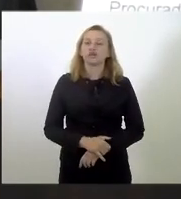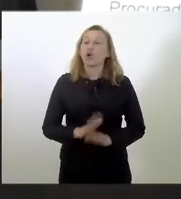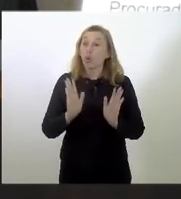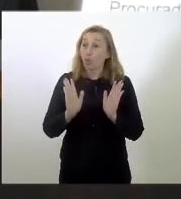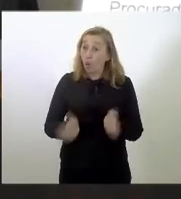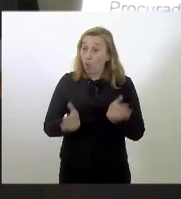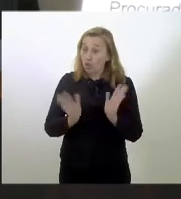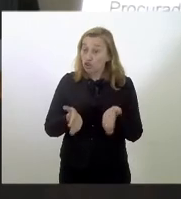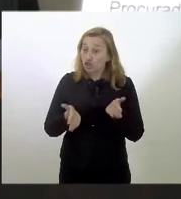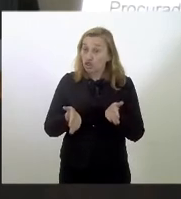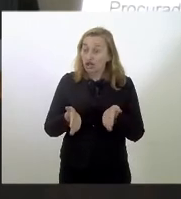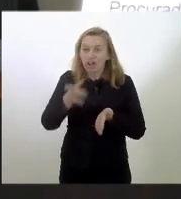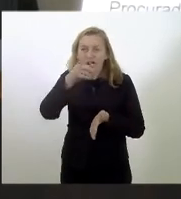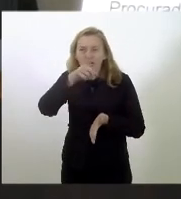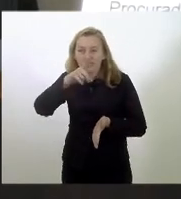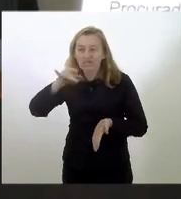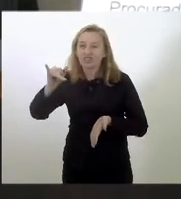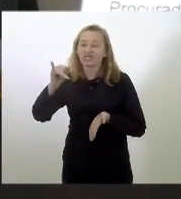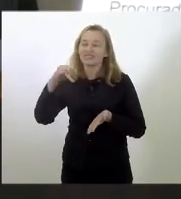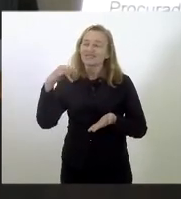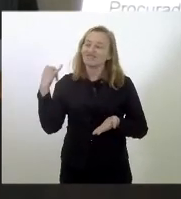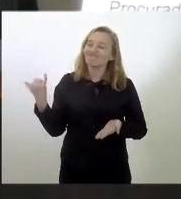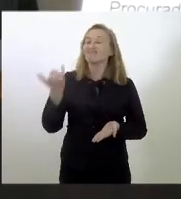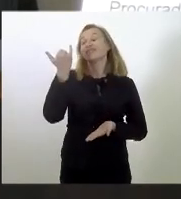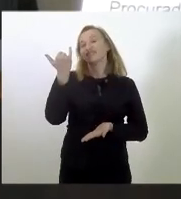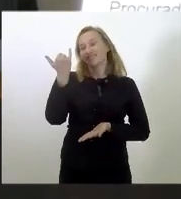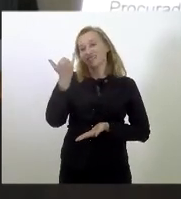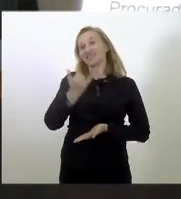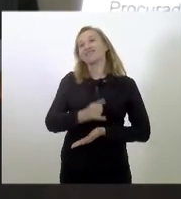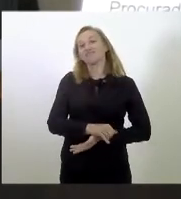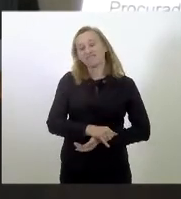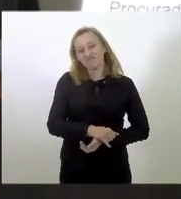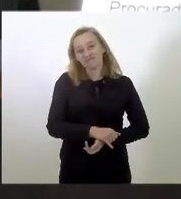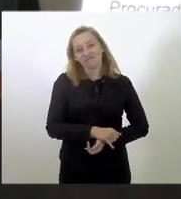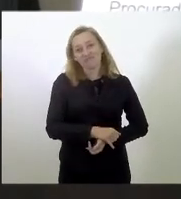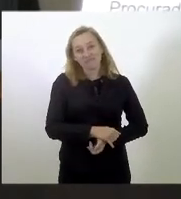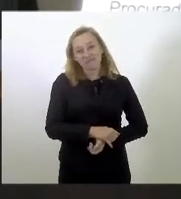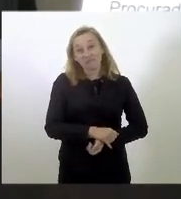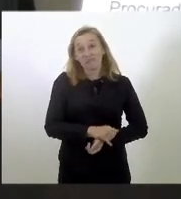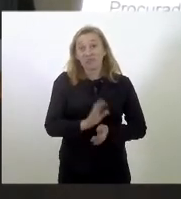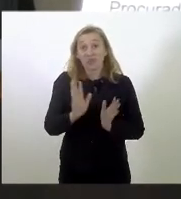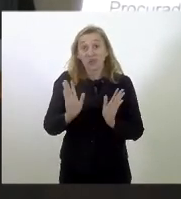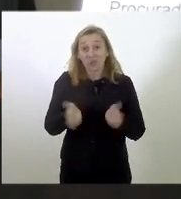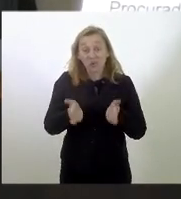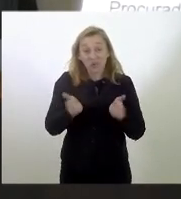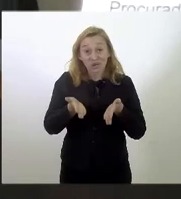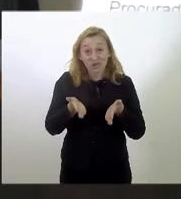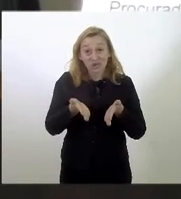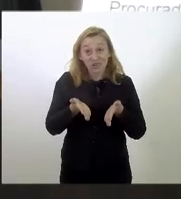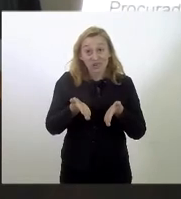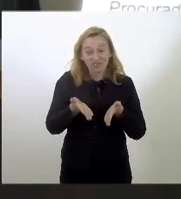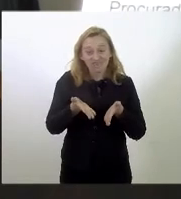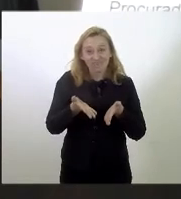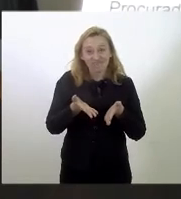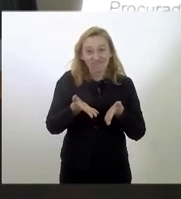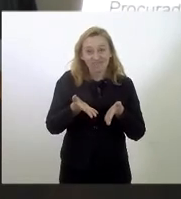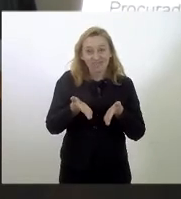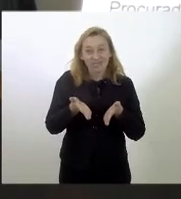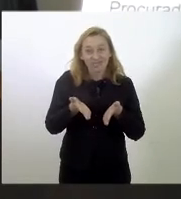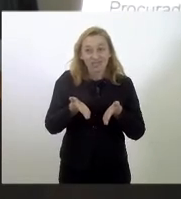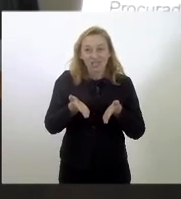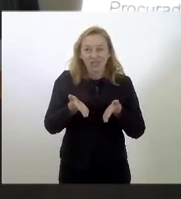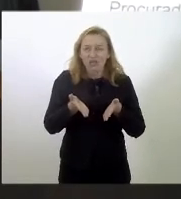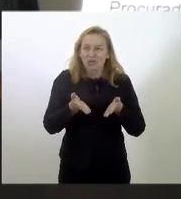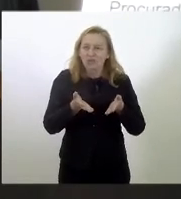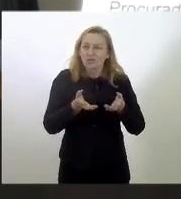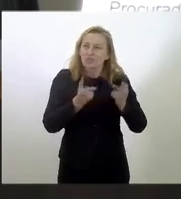Hoje é uma data memorável. Hoje ficou para trás um pedaço